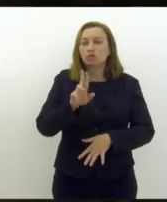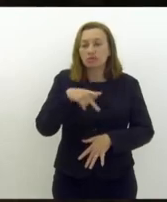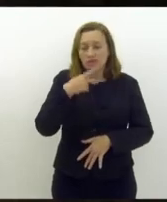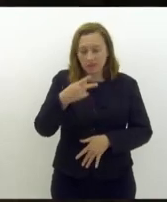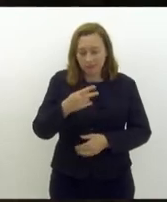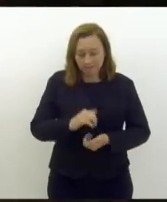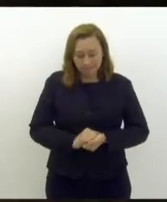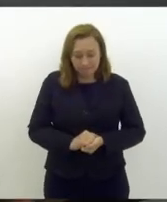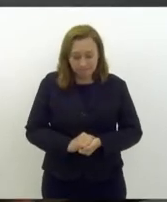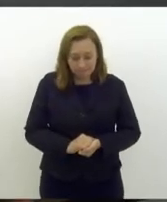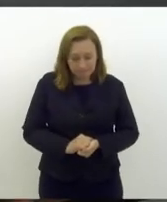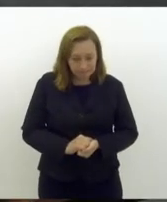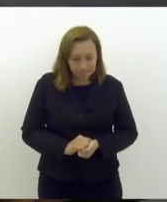palavra